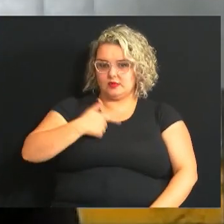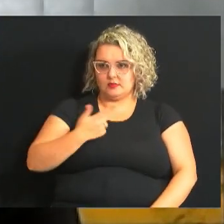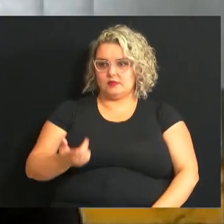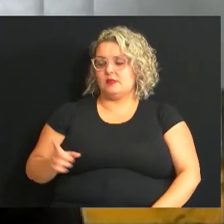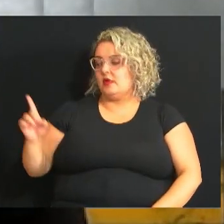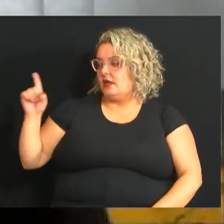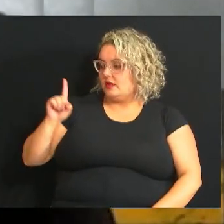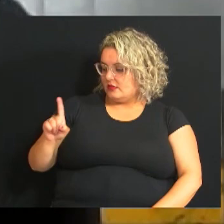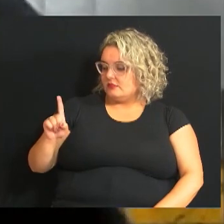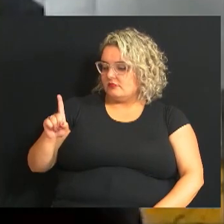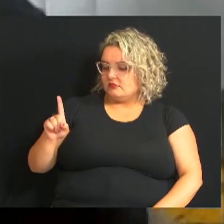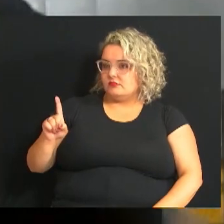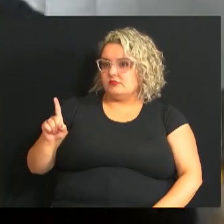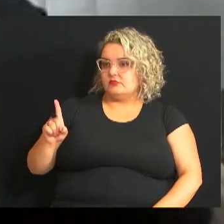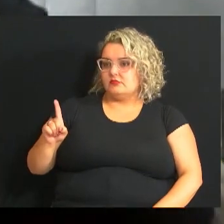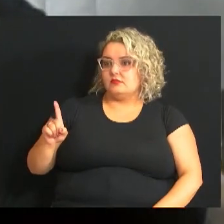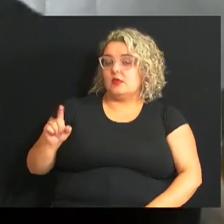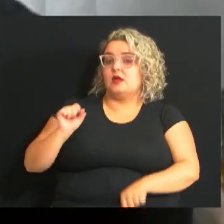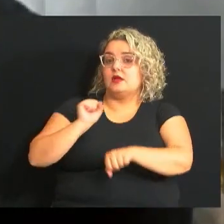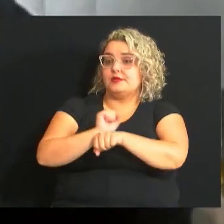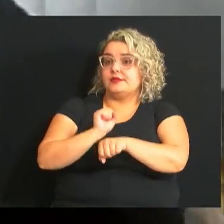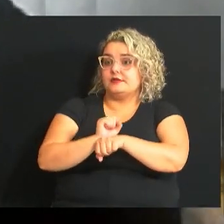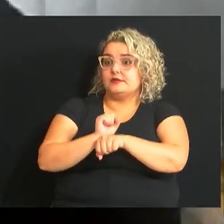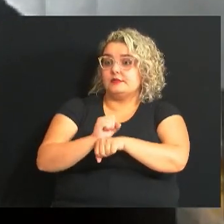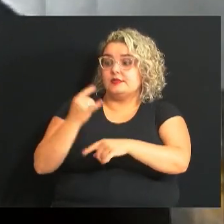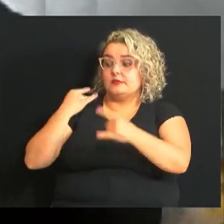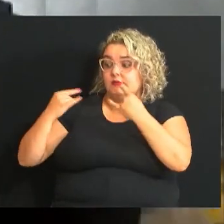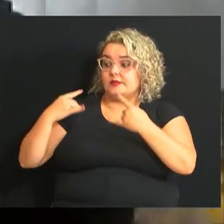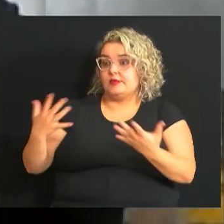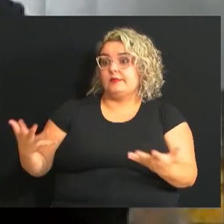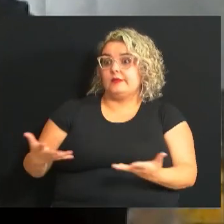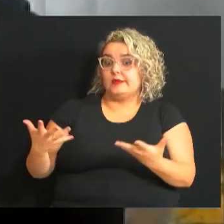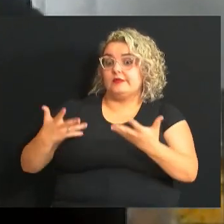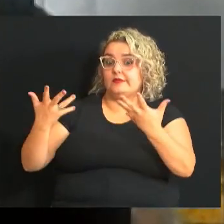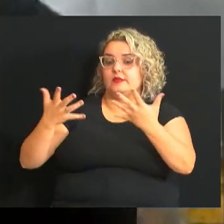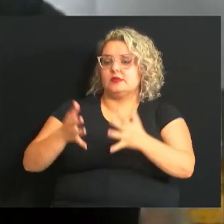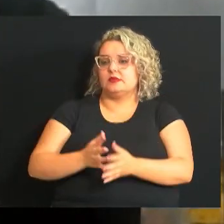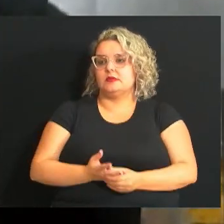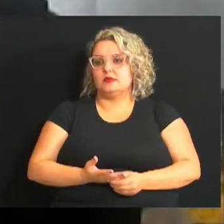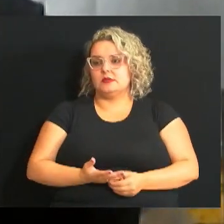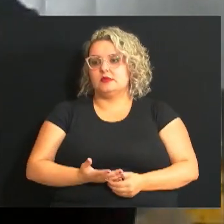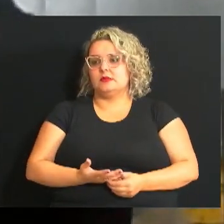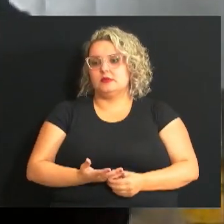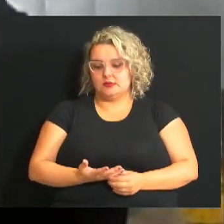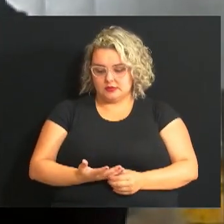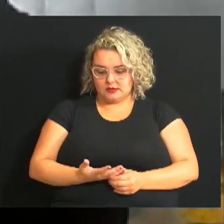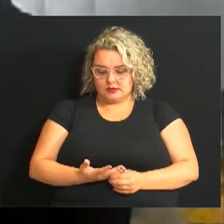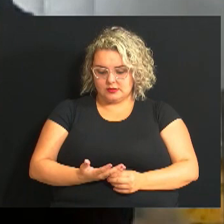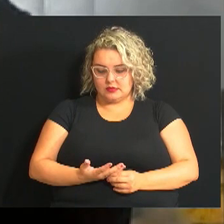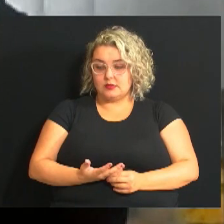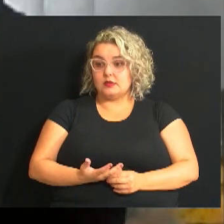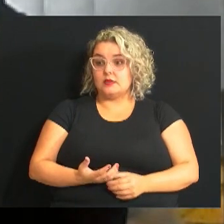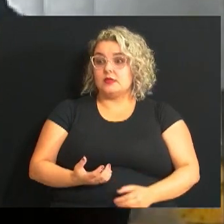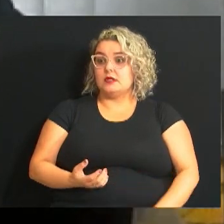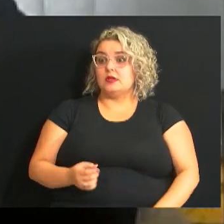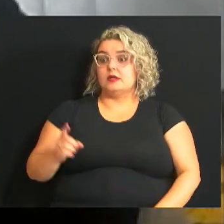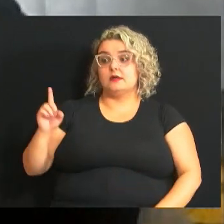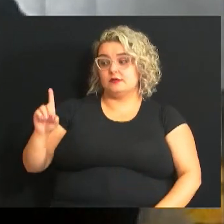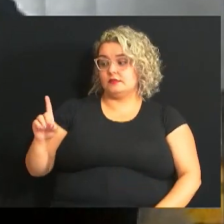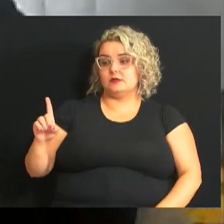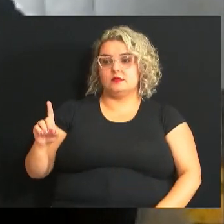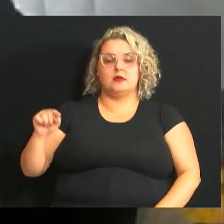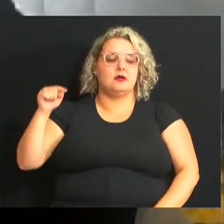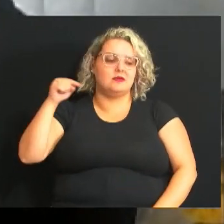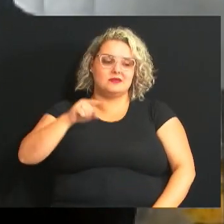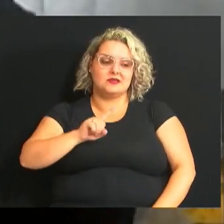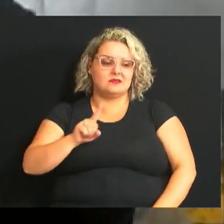está esperando ali uma inspiração, uma motivação, e ela está de alguma forma ali falando que você não vai dar